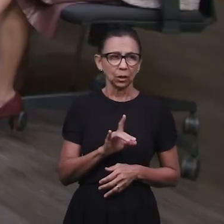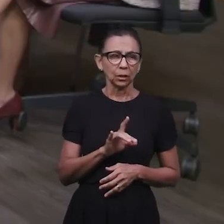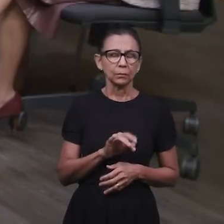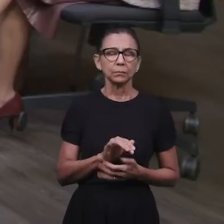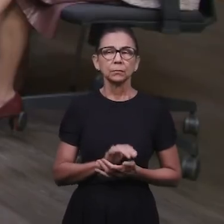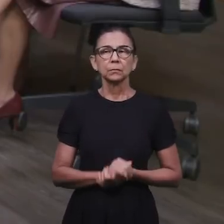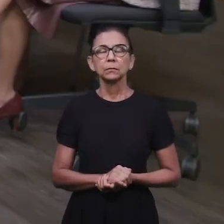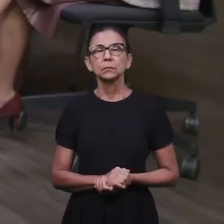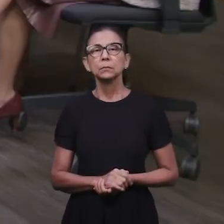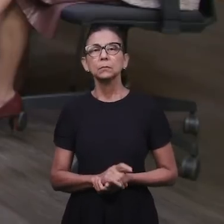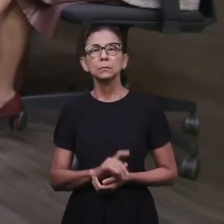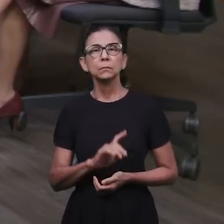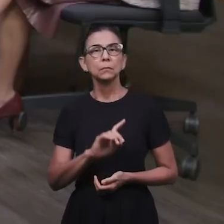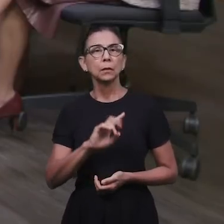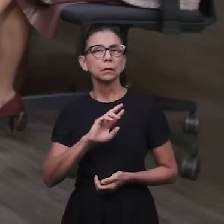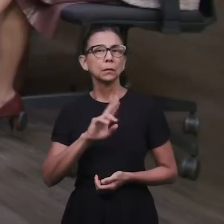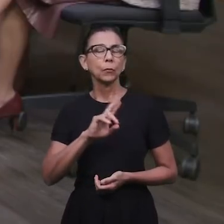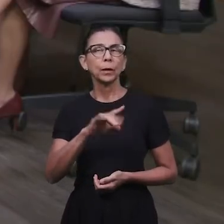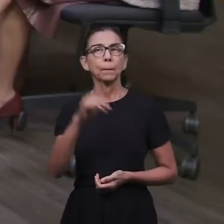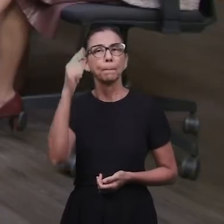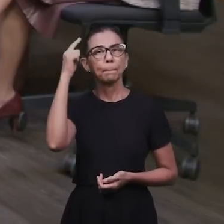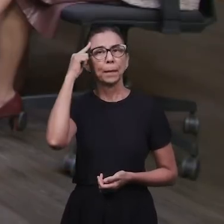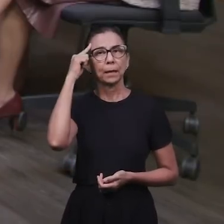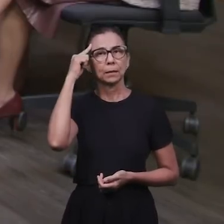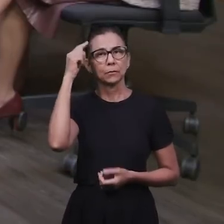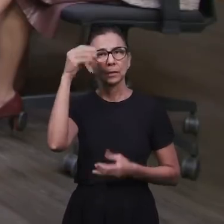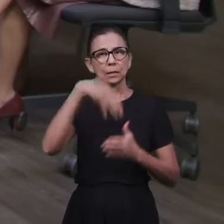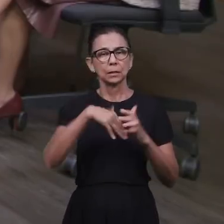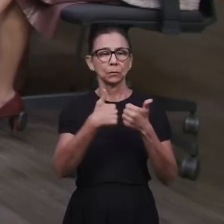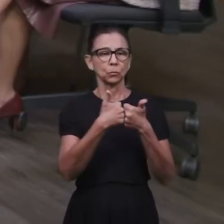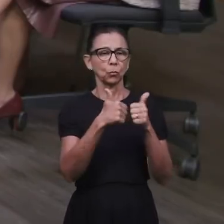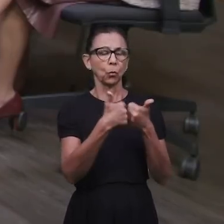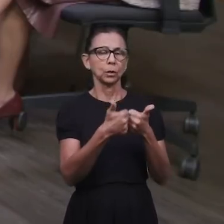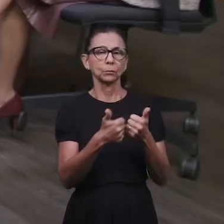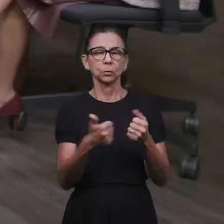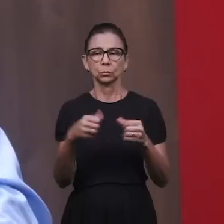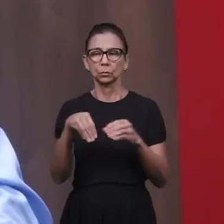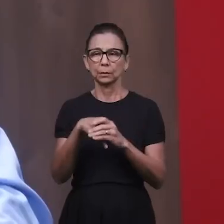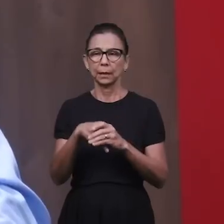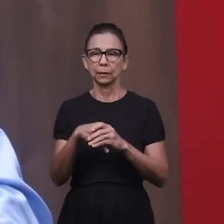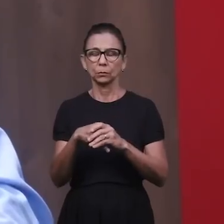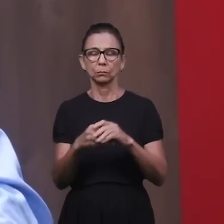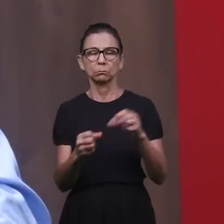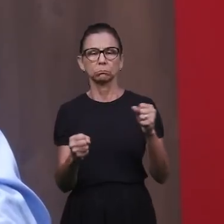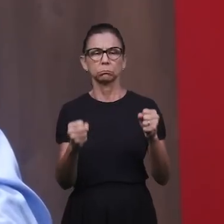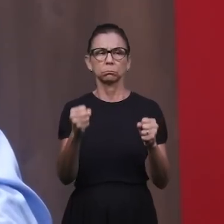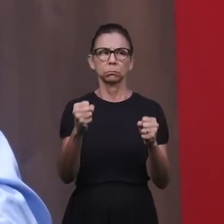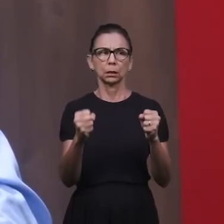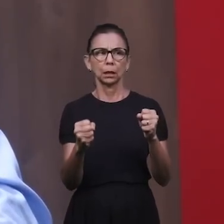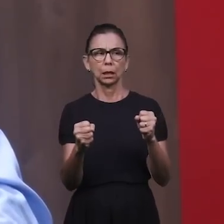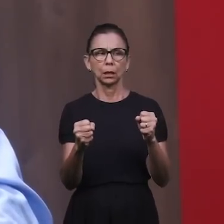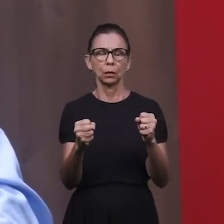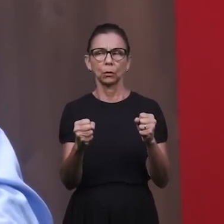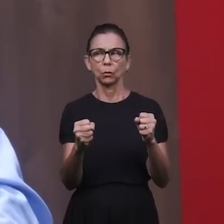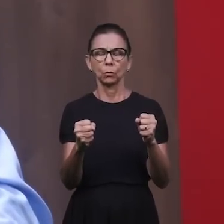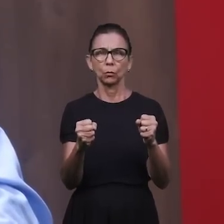dentro da faculdade, dentro da escola, dentro do ônibus, dentro do carro, e surge uma situação, e cadê uma Bíblia que não